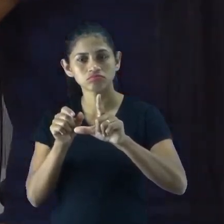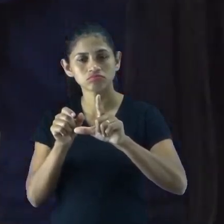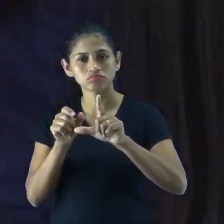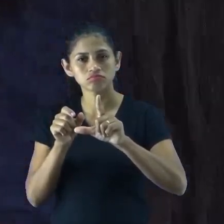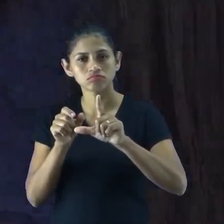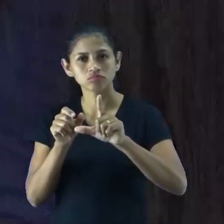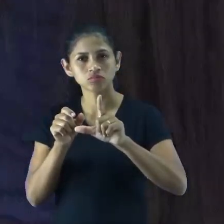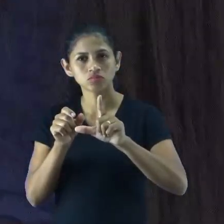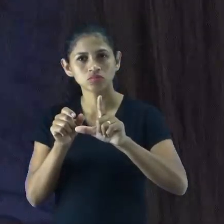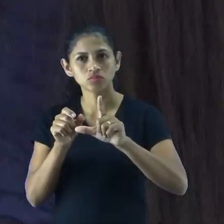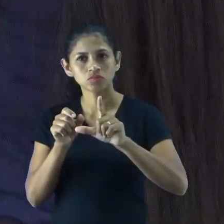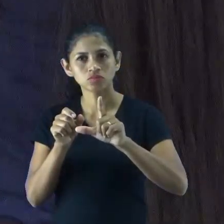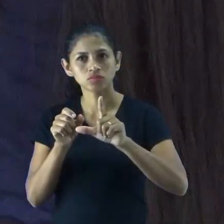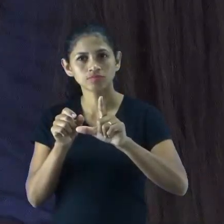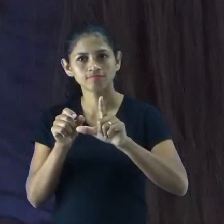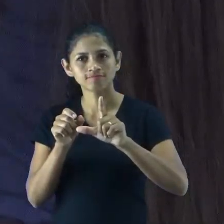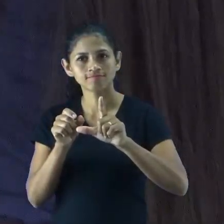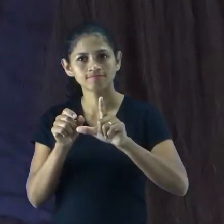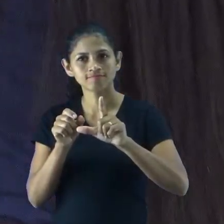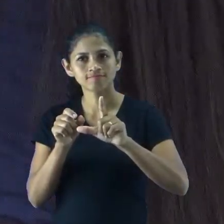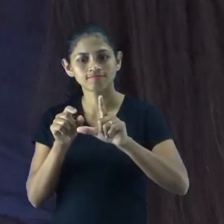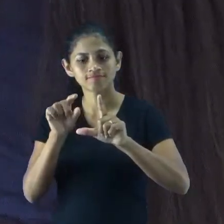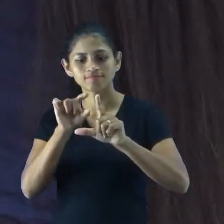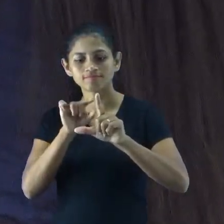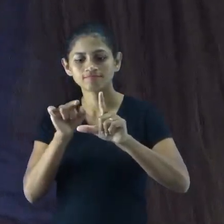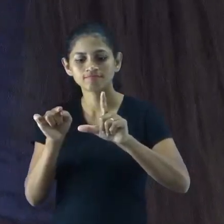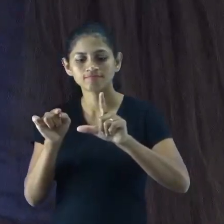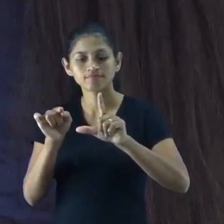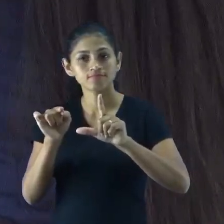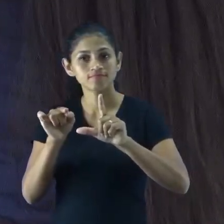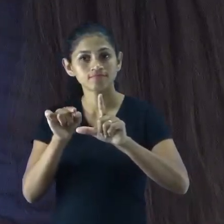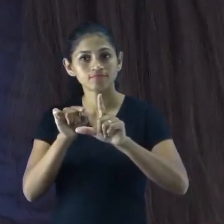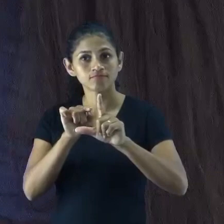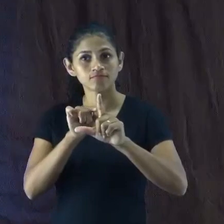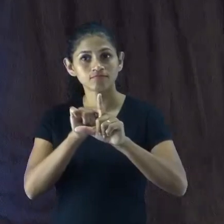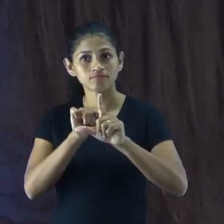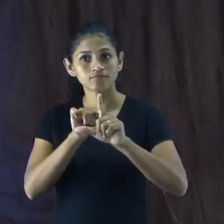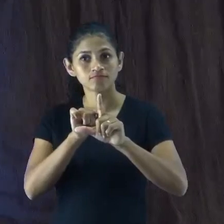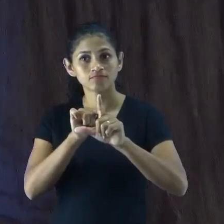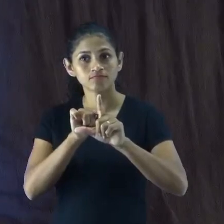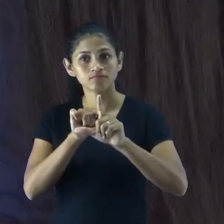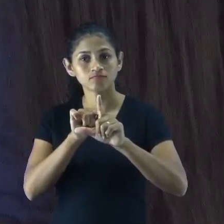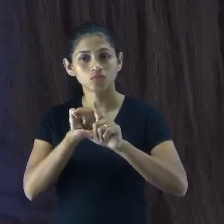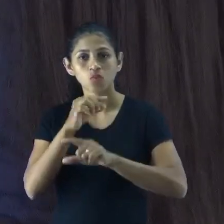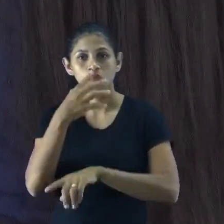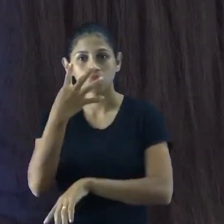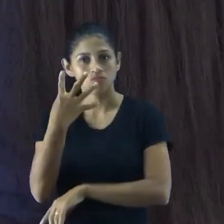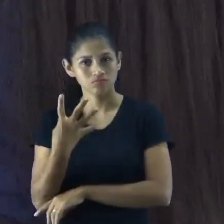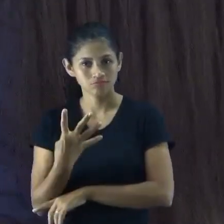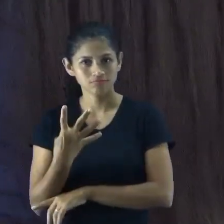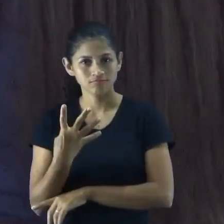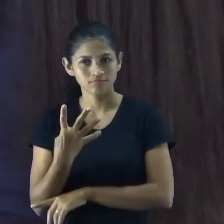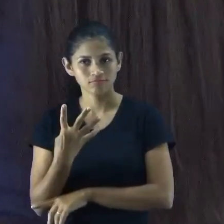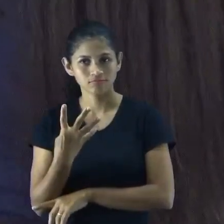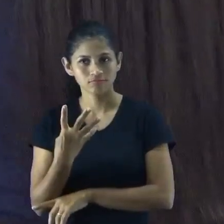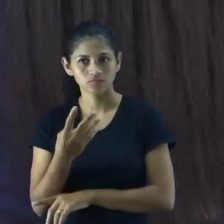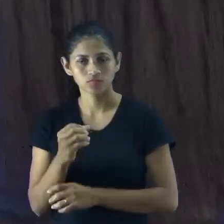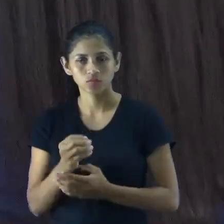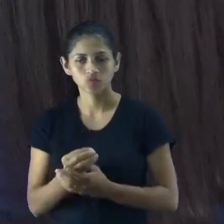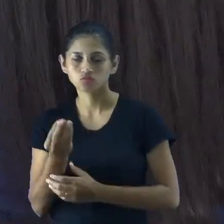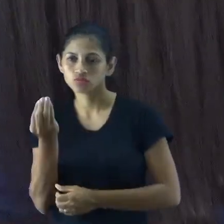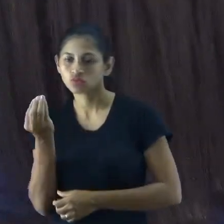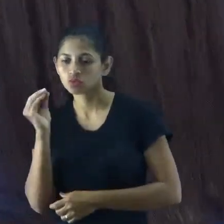tucano vamos ver onde é que ele está dando com a ajuda da régua 4 né Muito bem